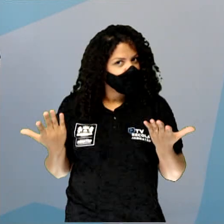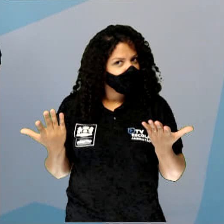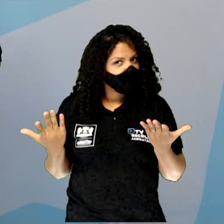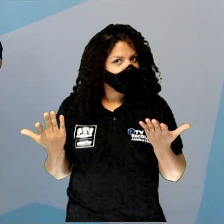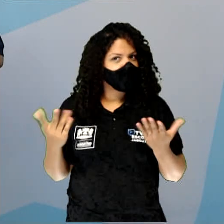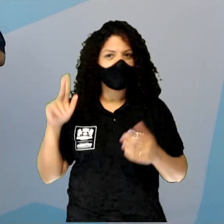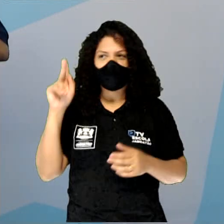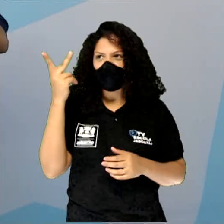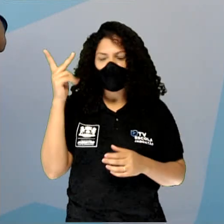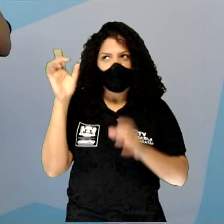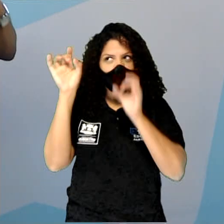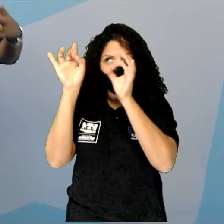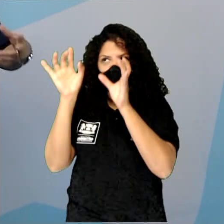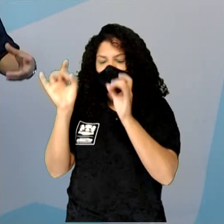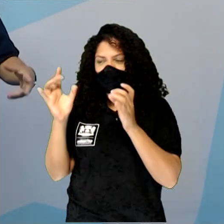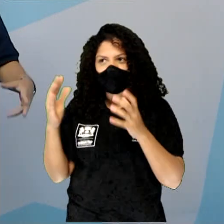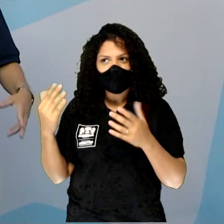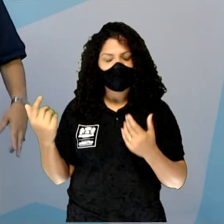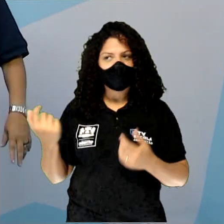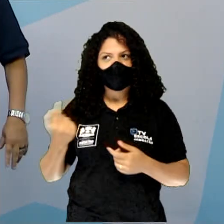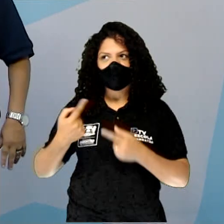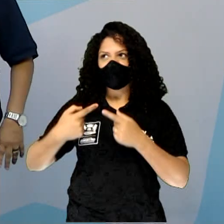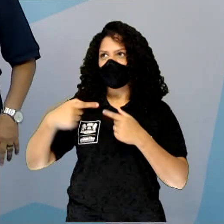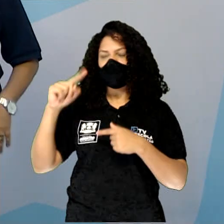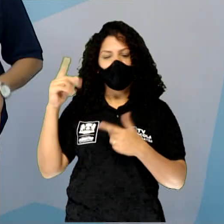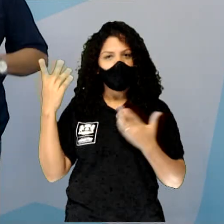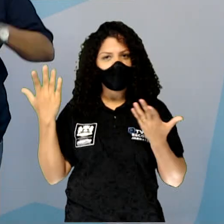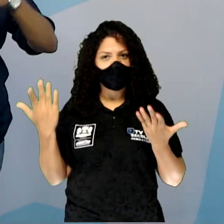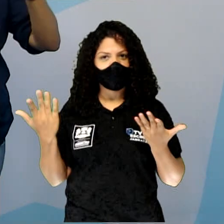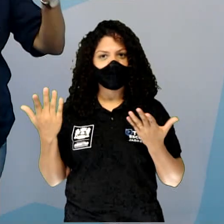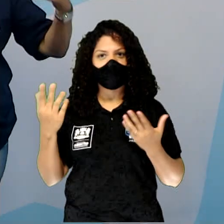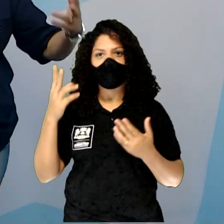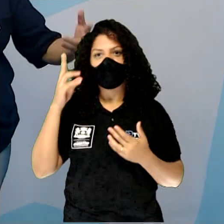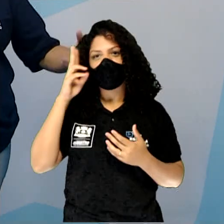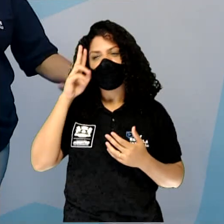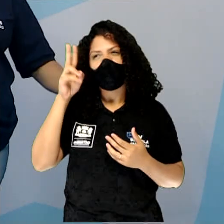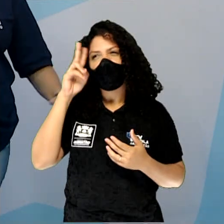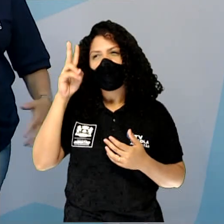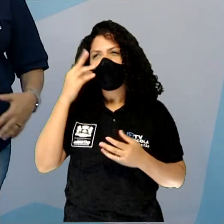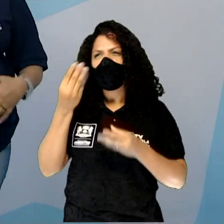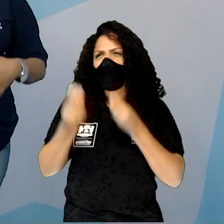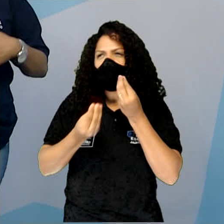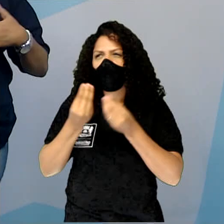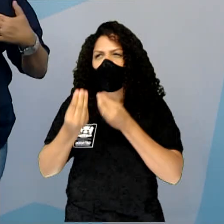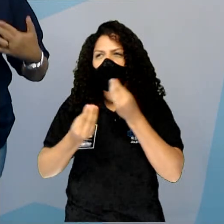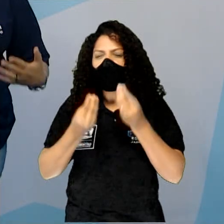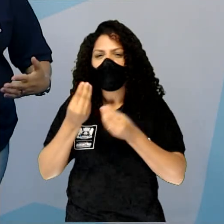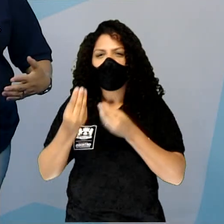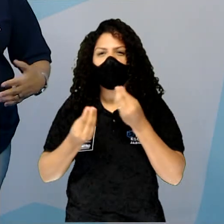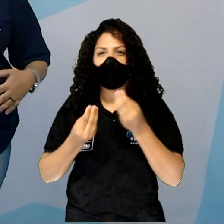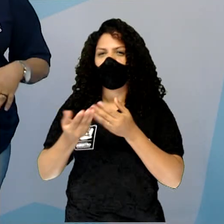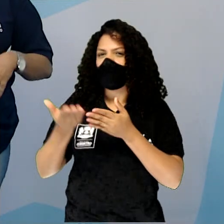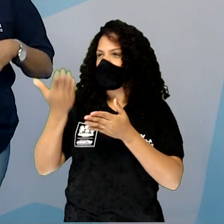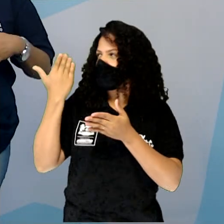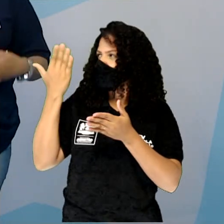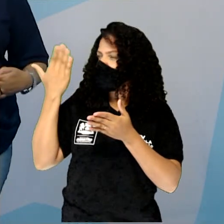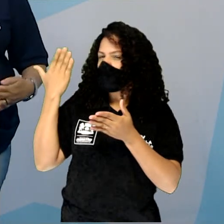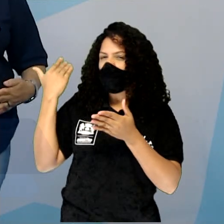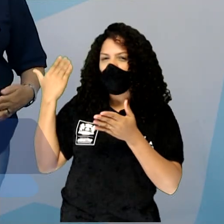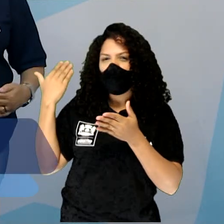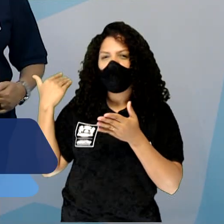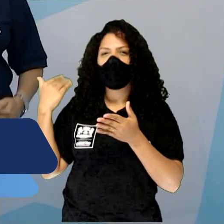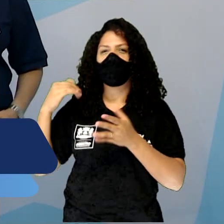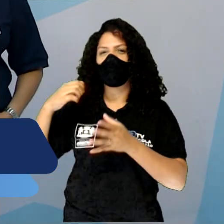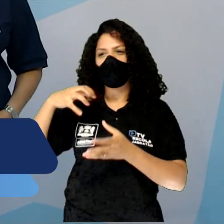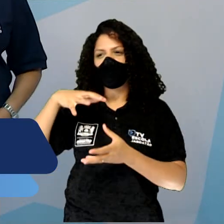sabendo do como era o mundo antes de nós, né? Como viviam as pessoas, do que elas alimentavam, do que elas